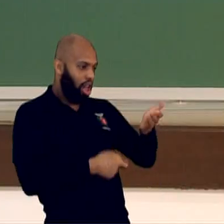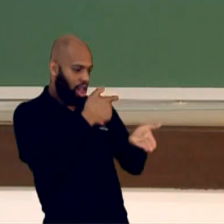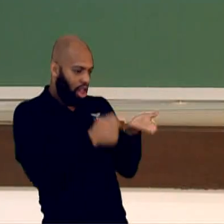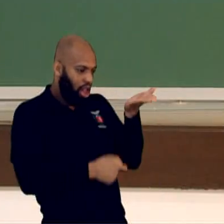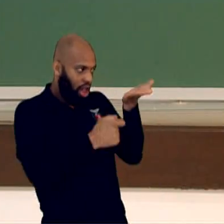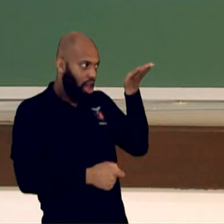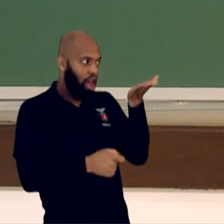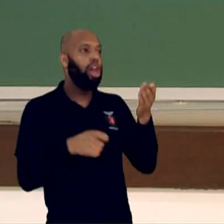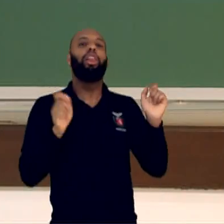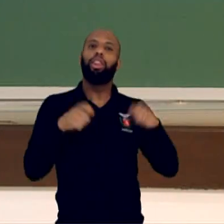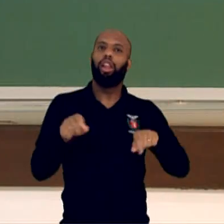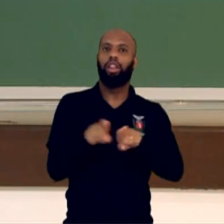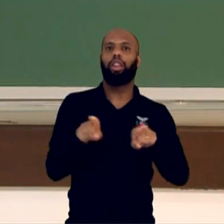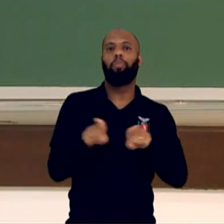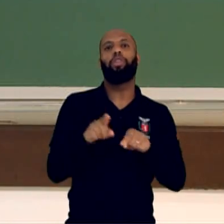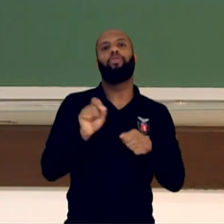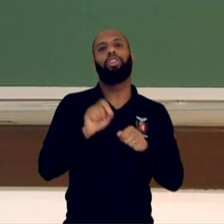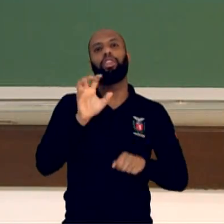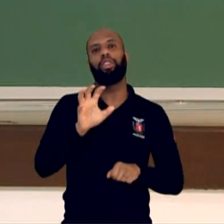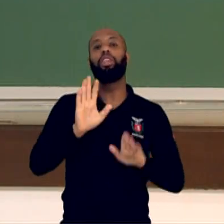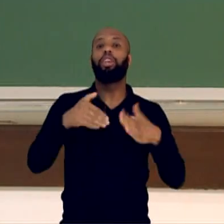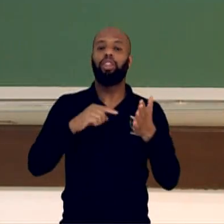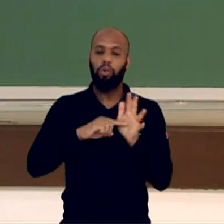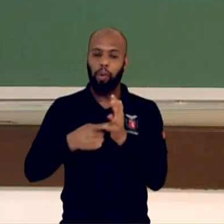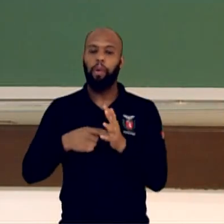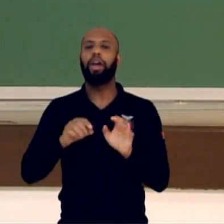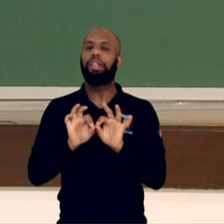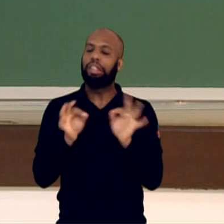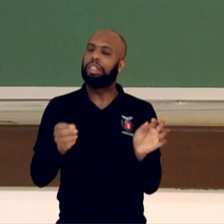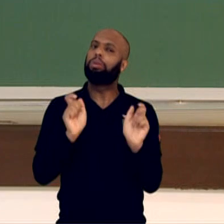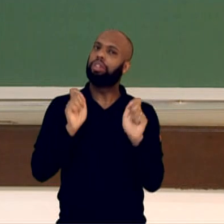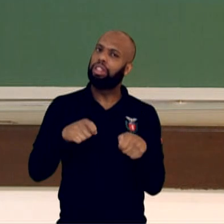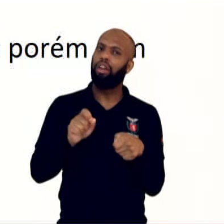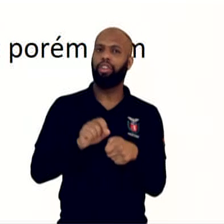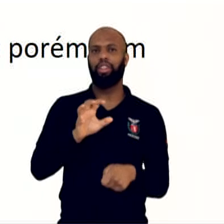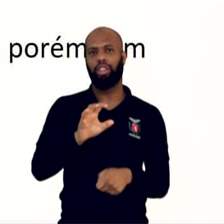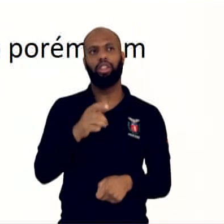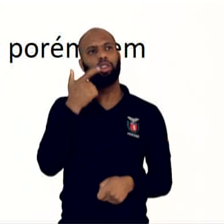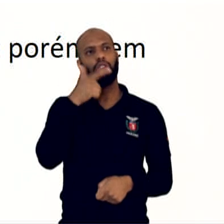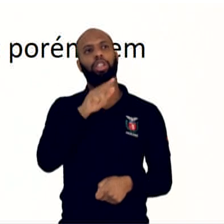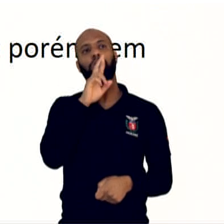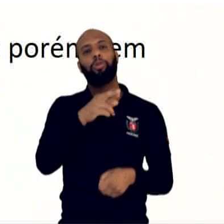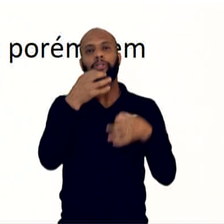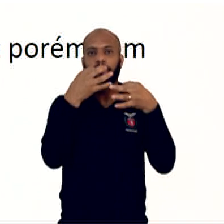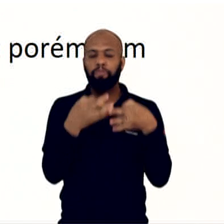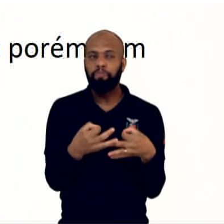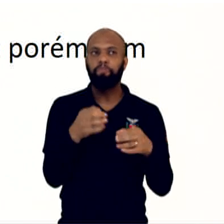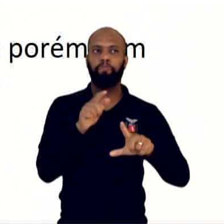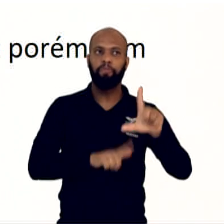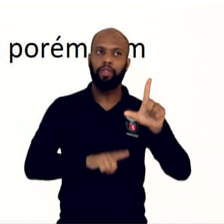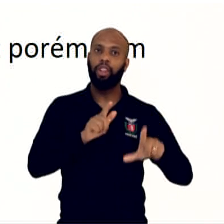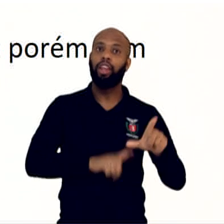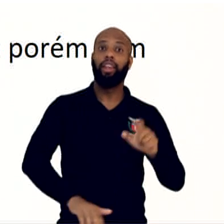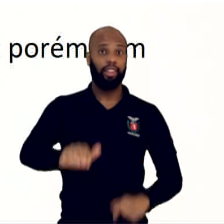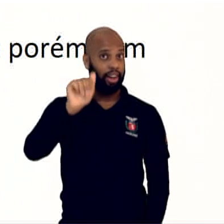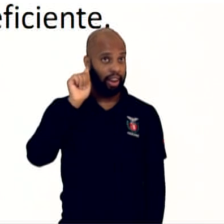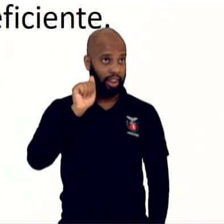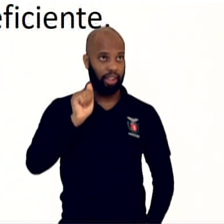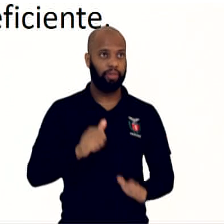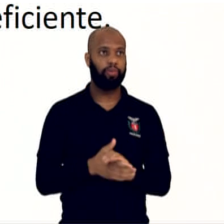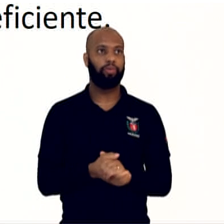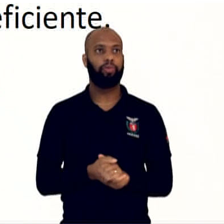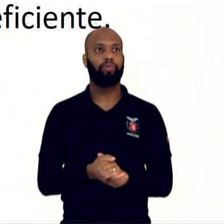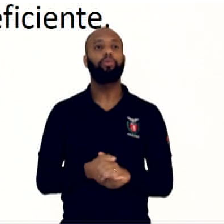direção. Então as máquinas simples me permitem tudo isso, tá? Então a gente achou a resposta correta. Deu para dar uma refrescada na memória? Então